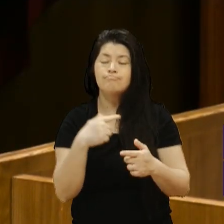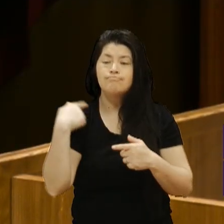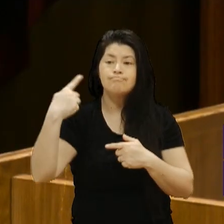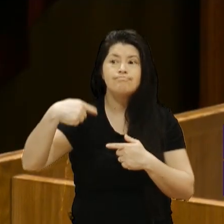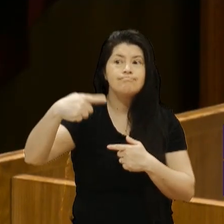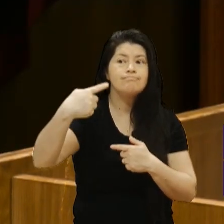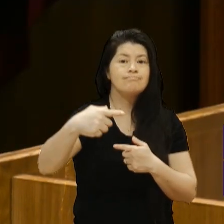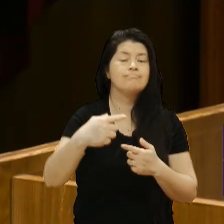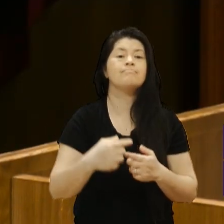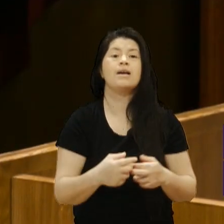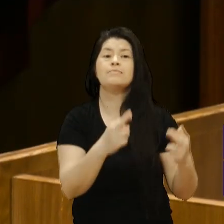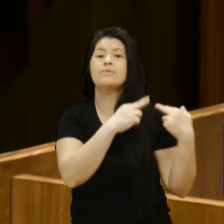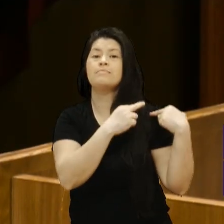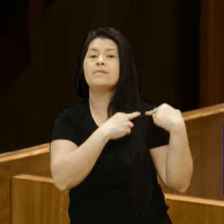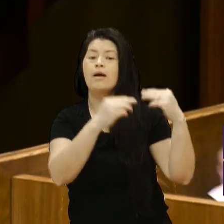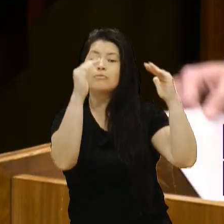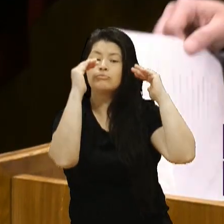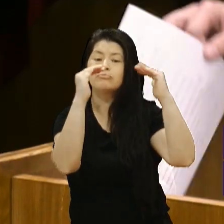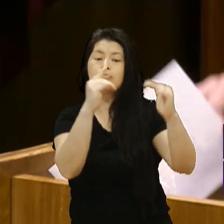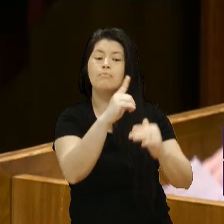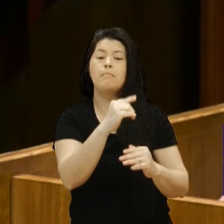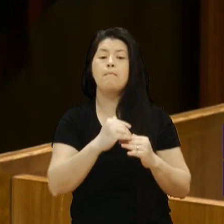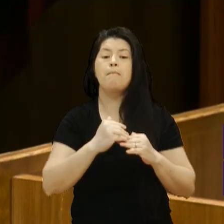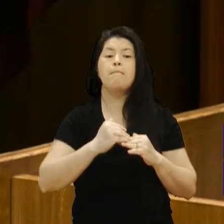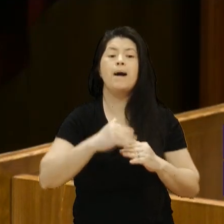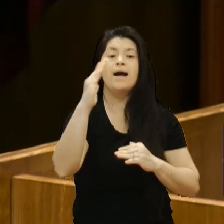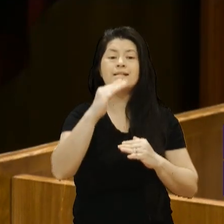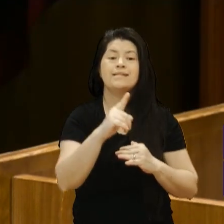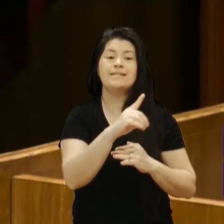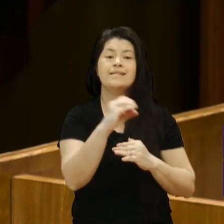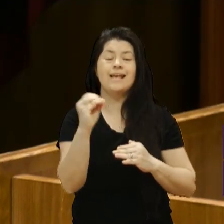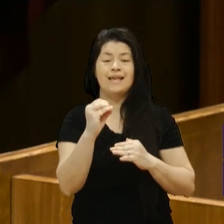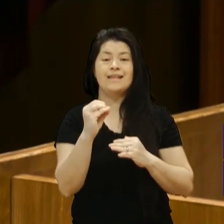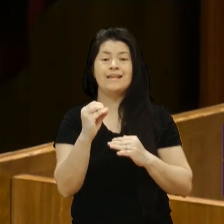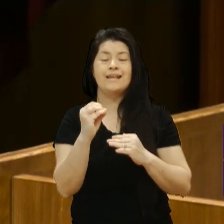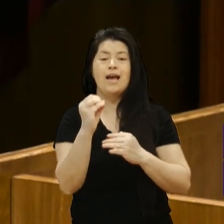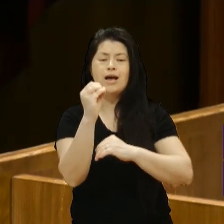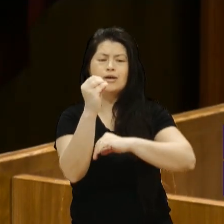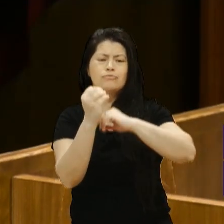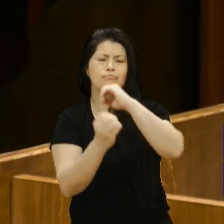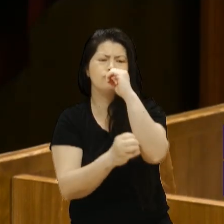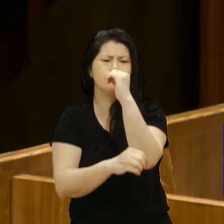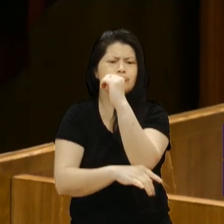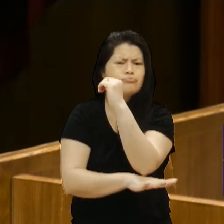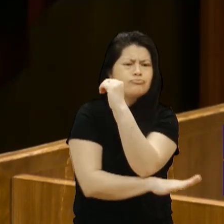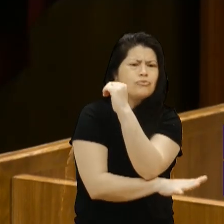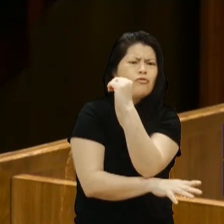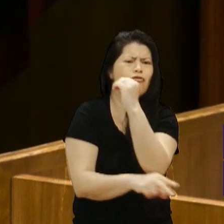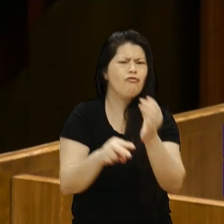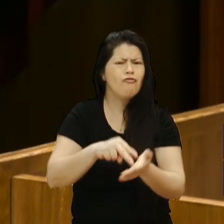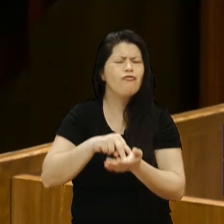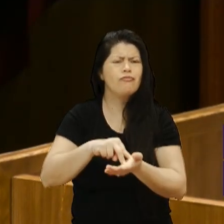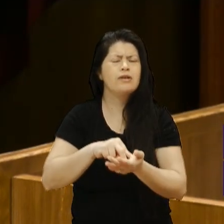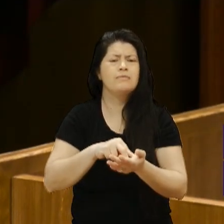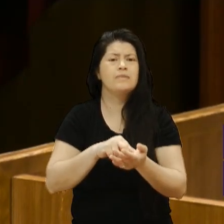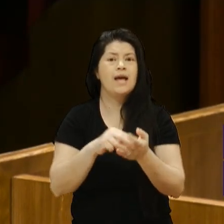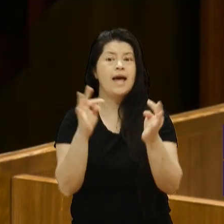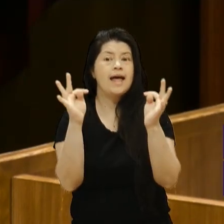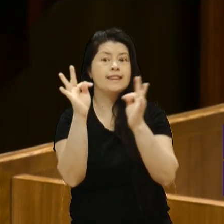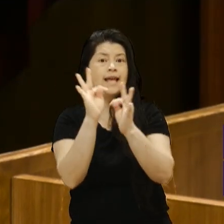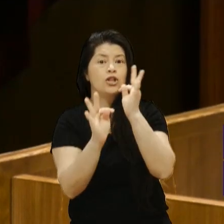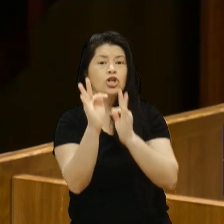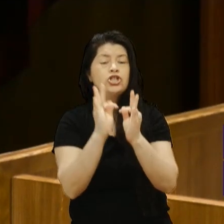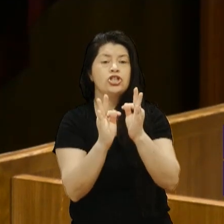100. É continuar inovando sem perder as nossas raízes. É acompanhar as mudanças da tecnologia sem abrir mão do